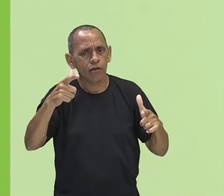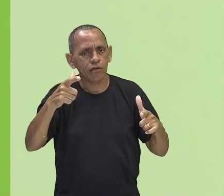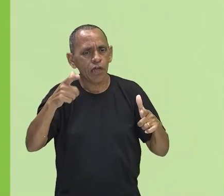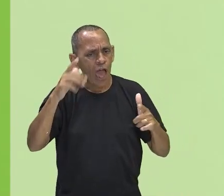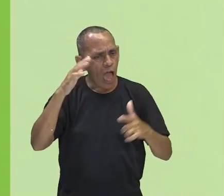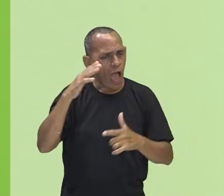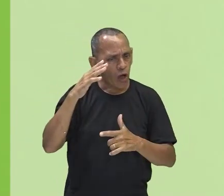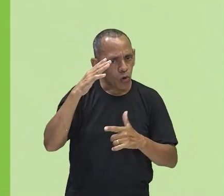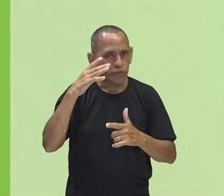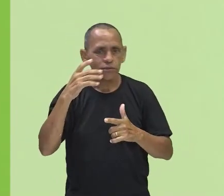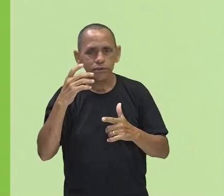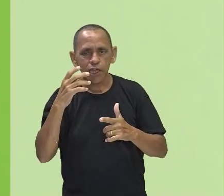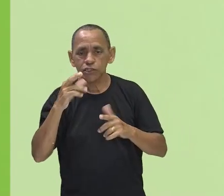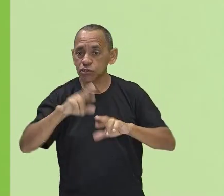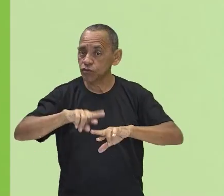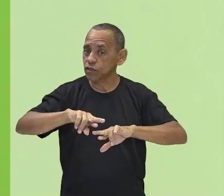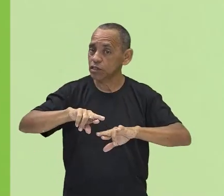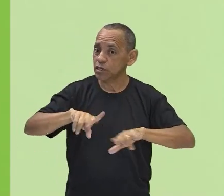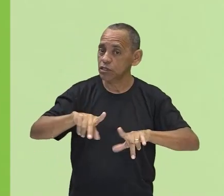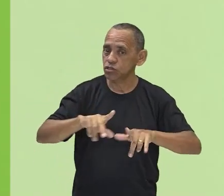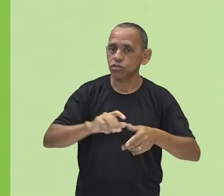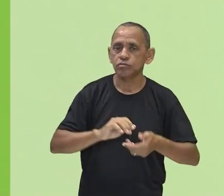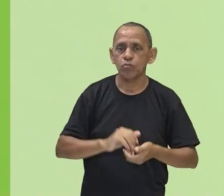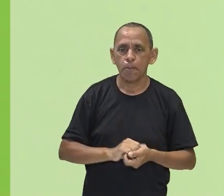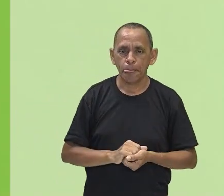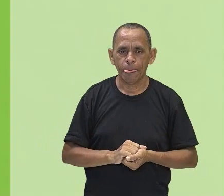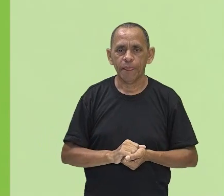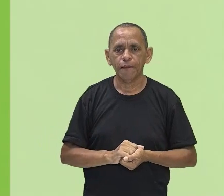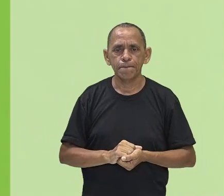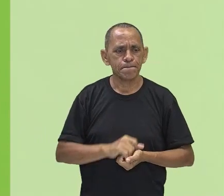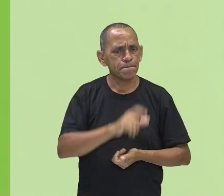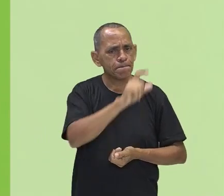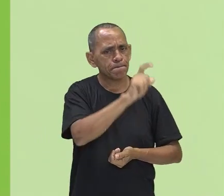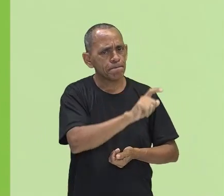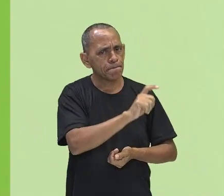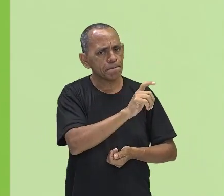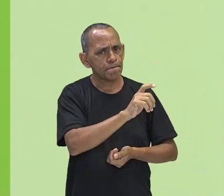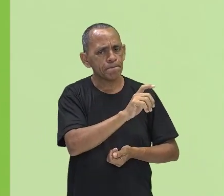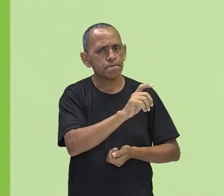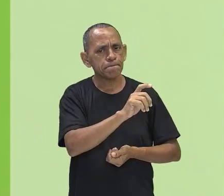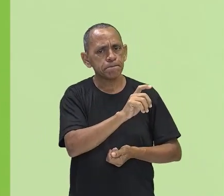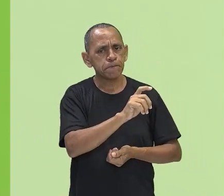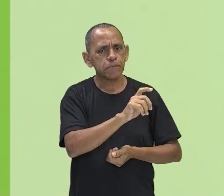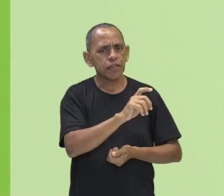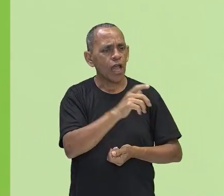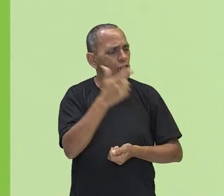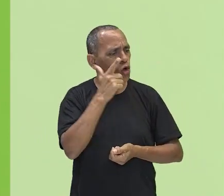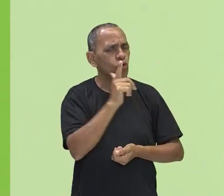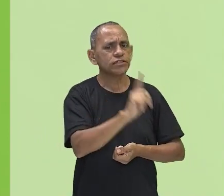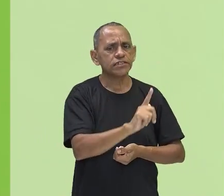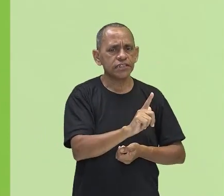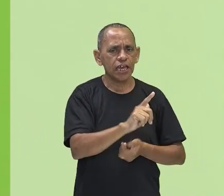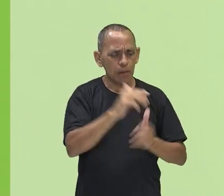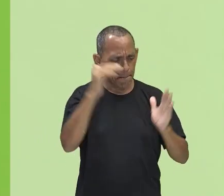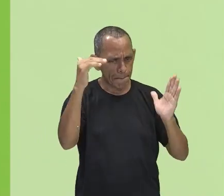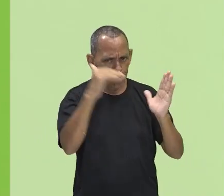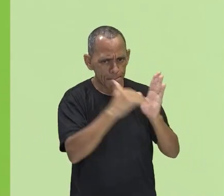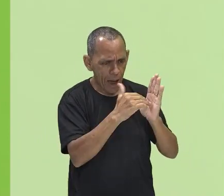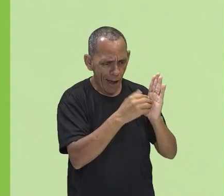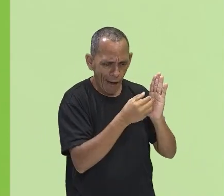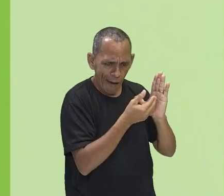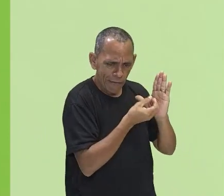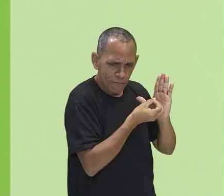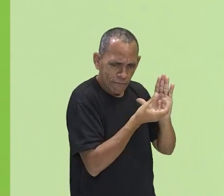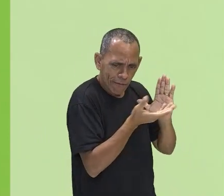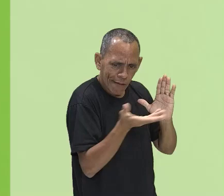lente convergente. Enquanto a lente convergente vai convergir, vai fazer convergir todos os raios de luz ali num ponto,